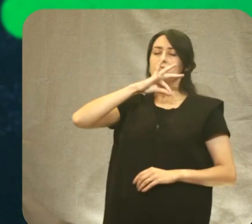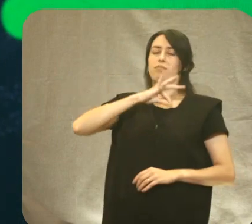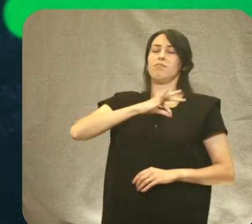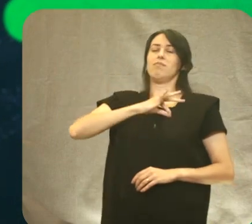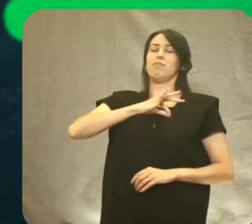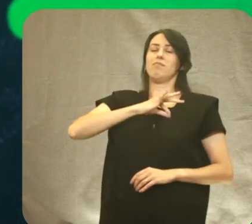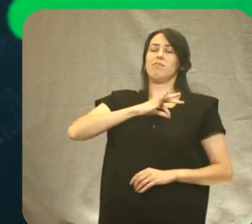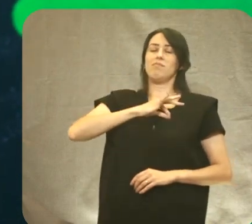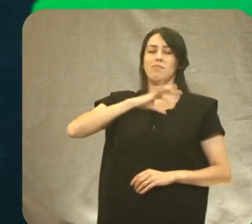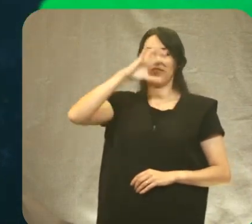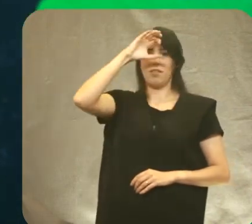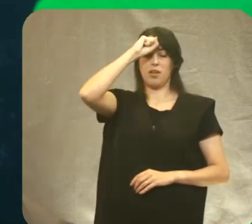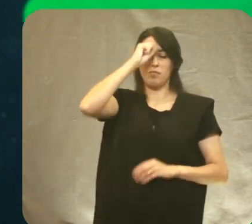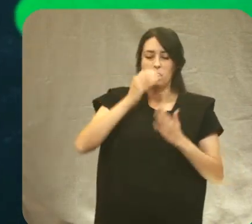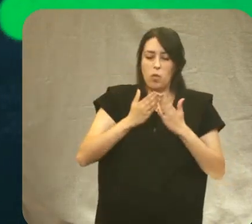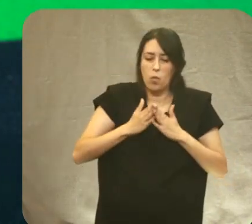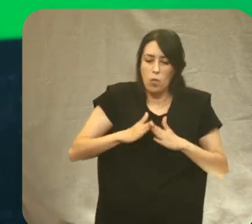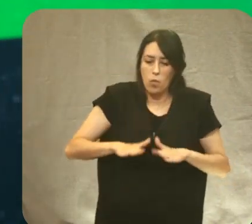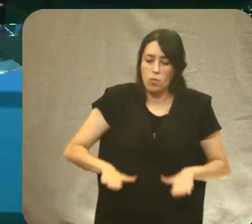do...